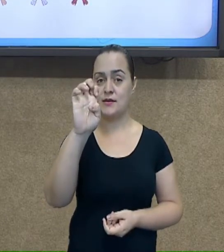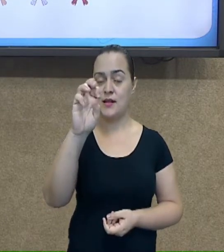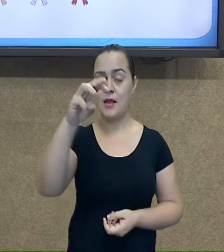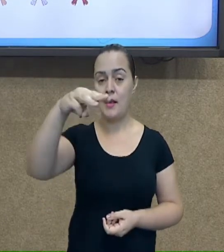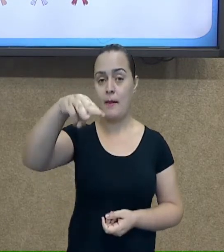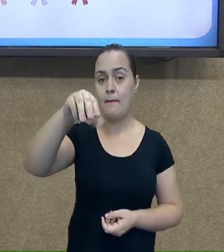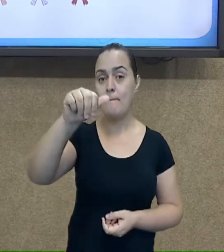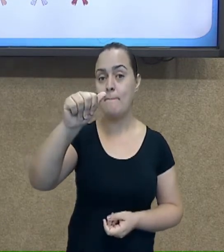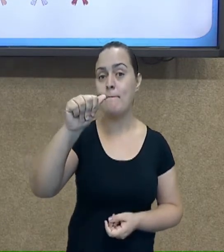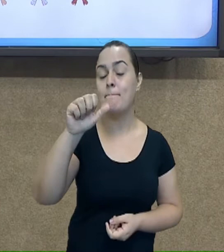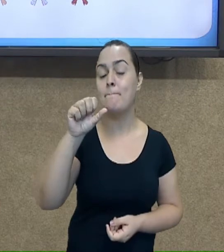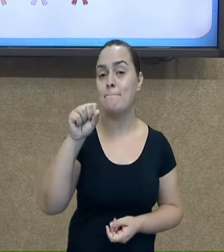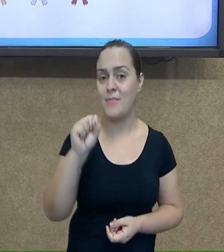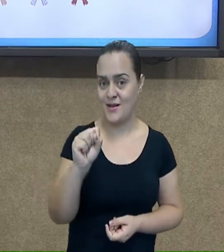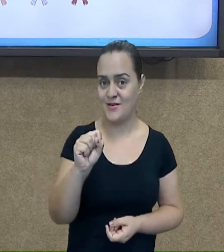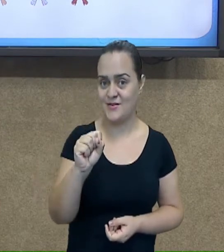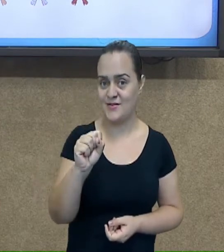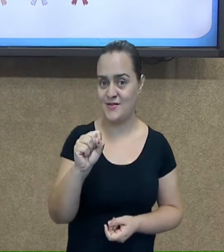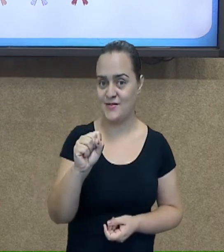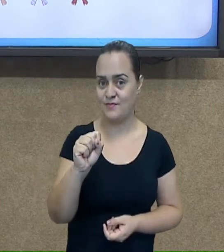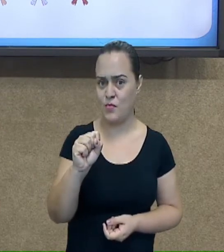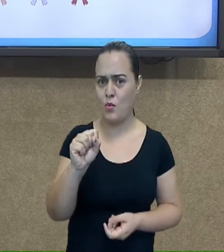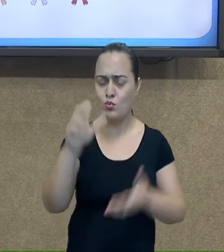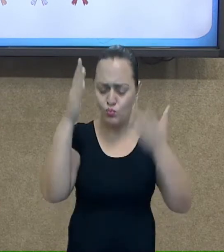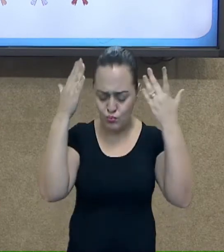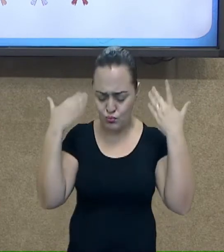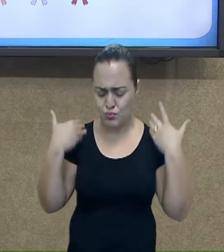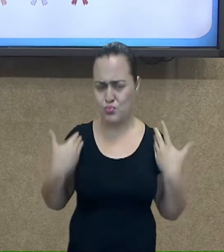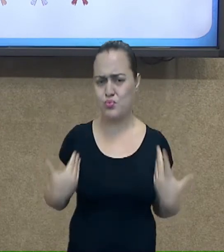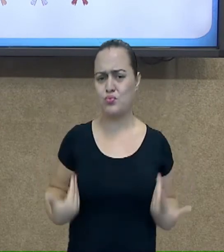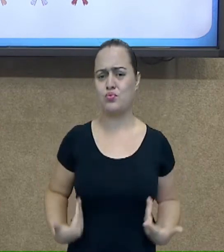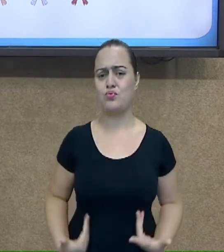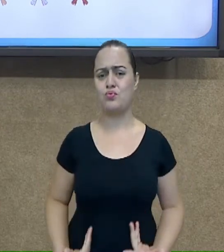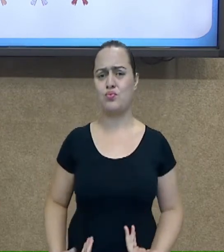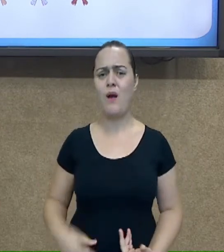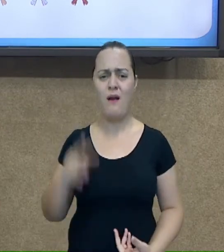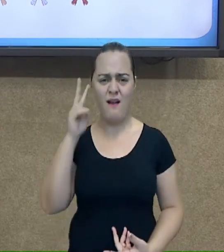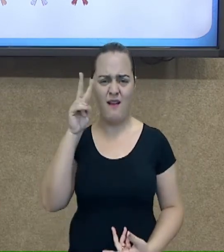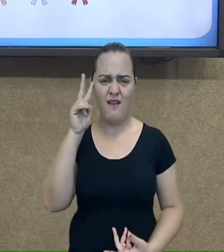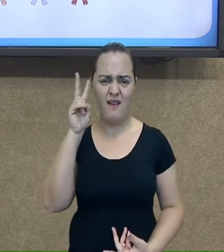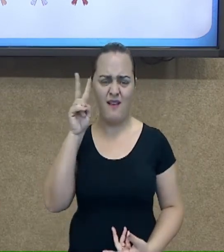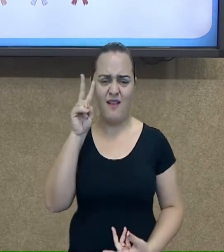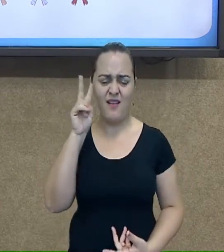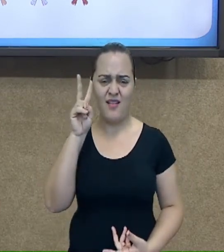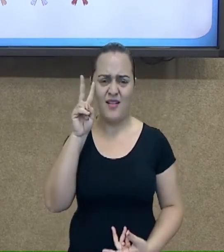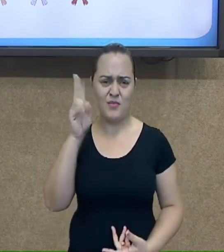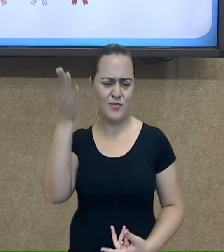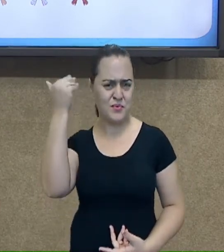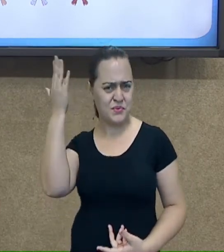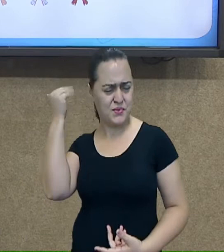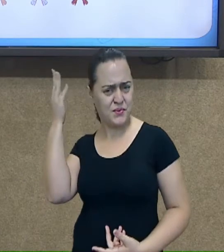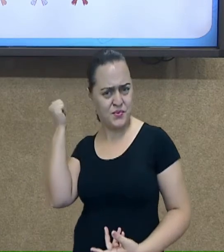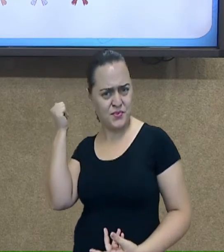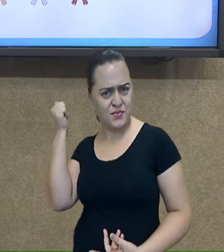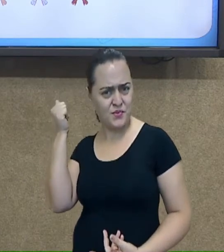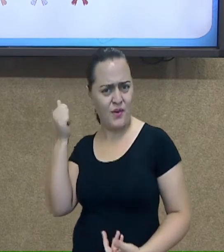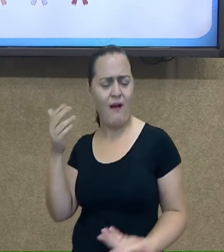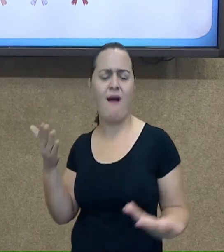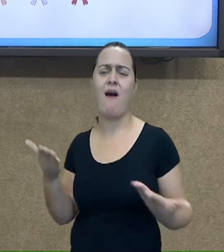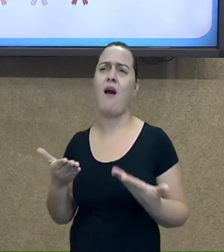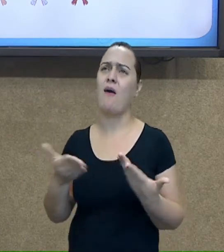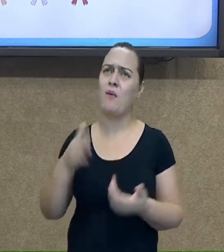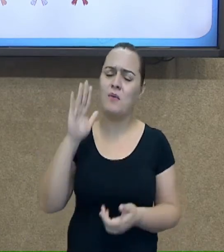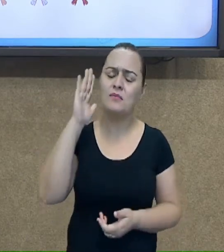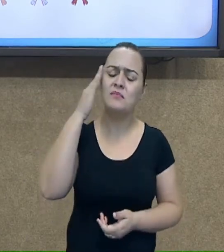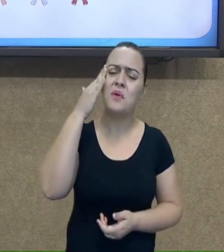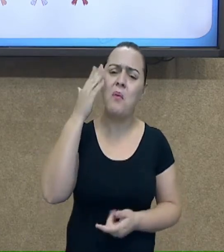humano. Então, quando você lembra lá daquela primeira imagem, agora eu estou entendendo por que é que a